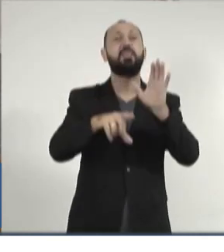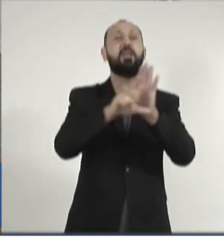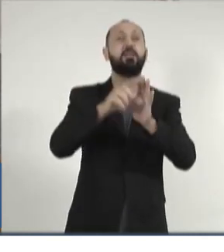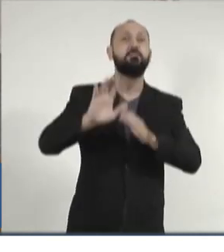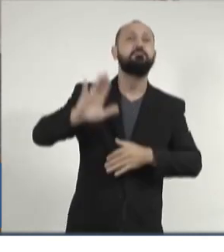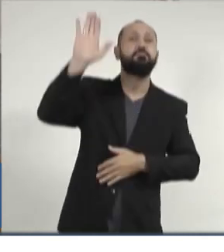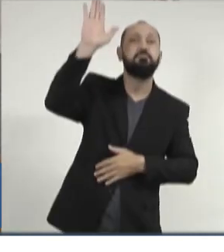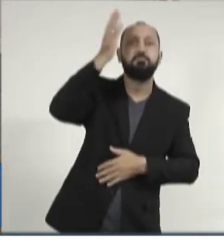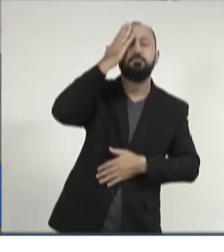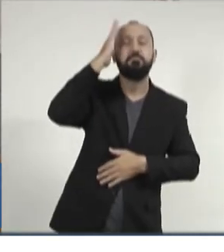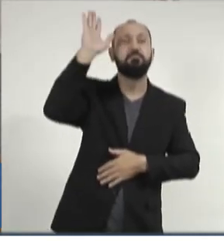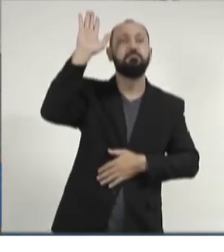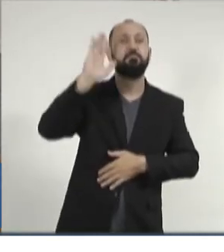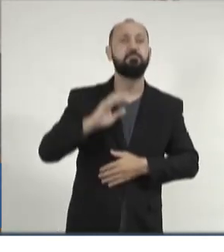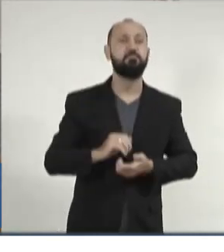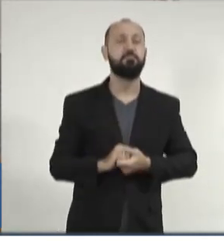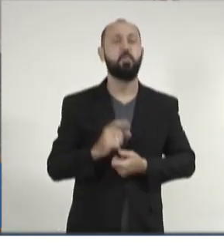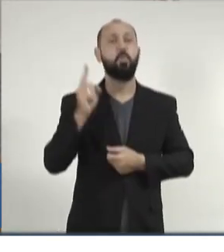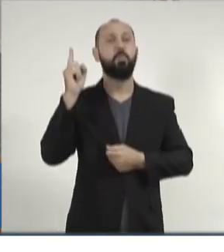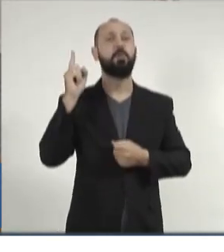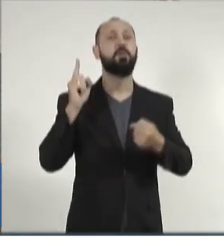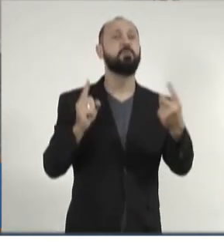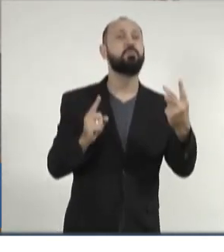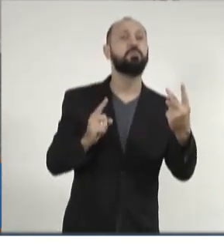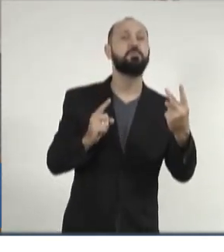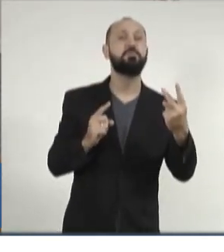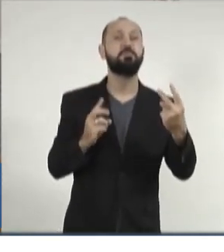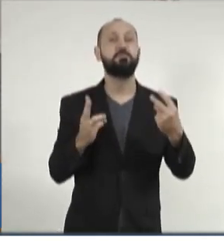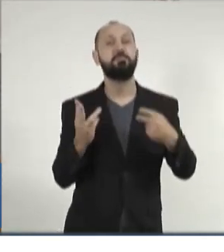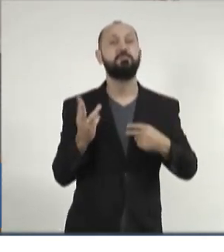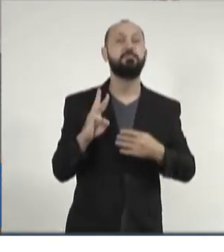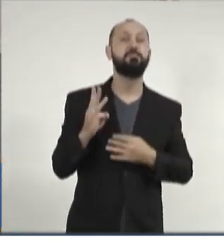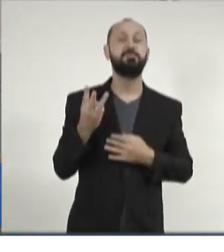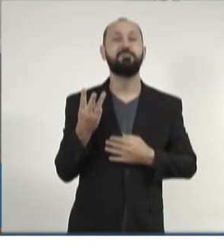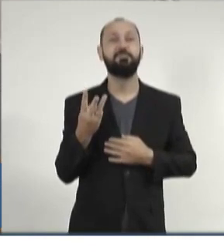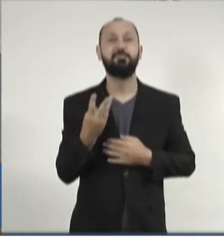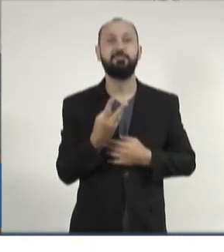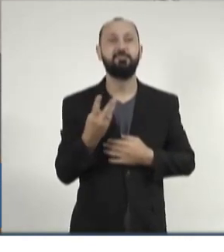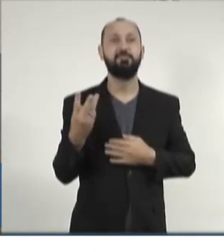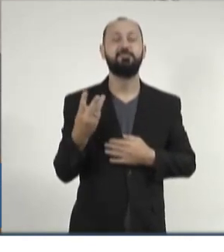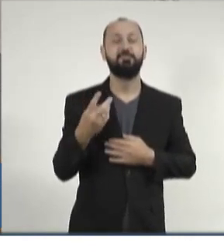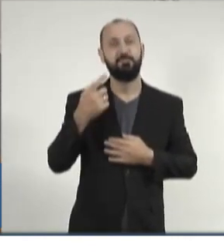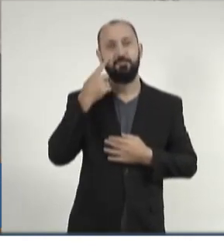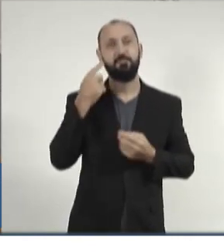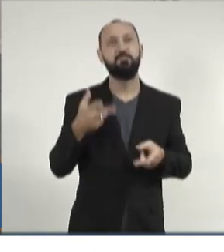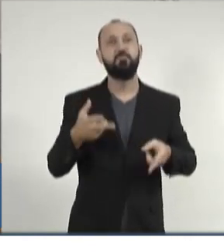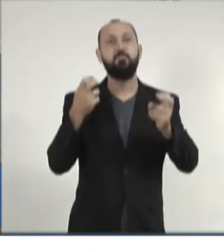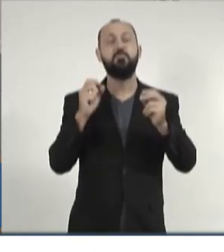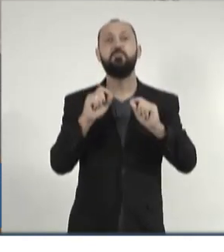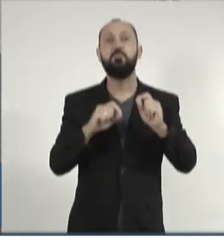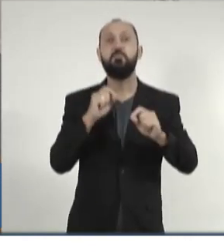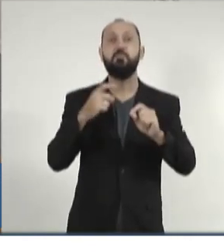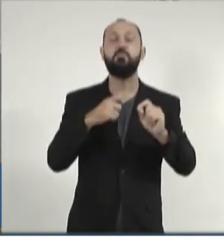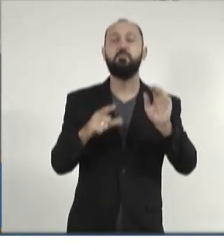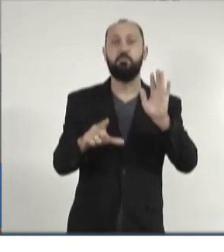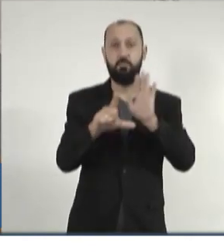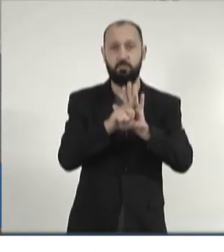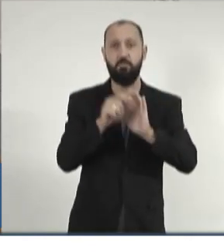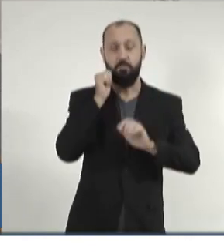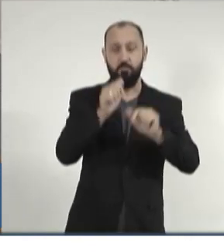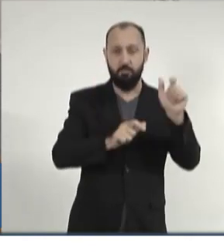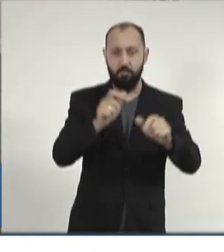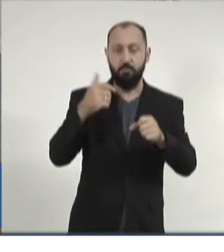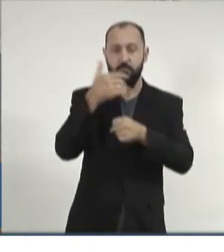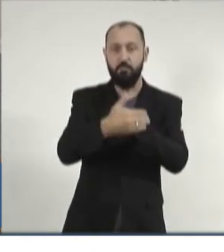Penha. 1, 2, 3. Percebem? A gente sabe que existe uma lei que protege